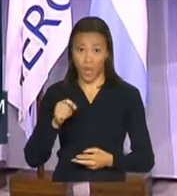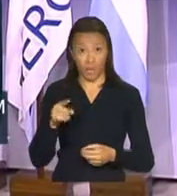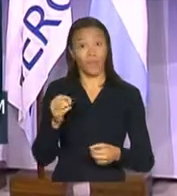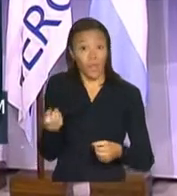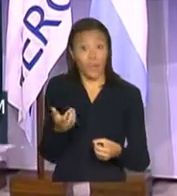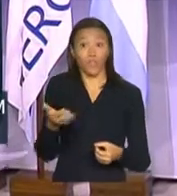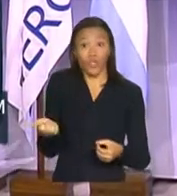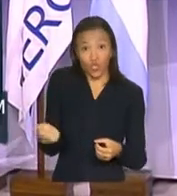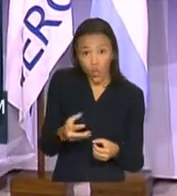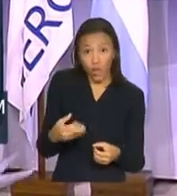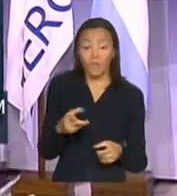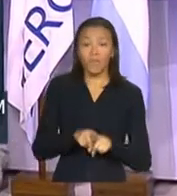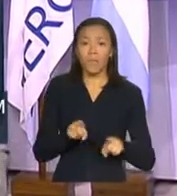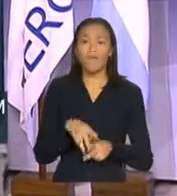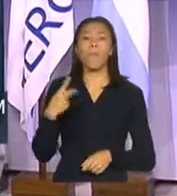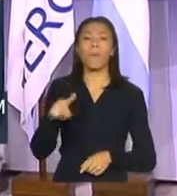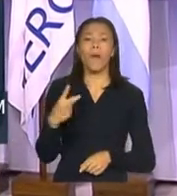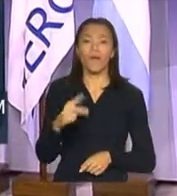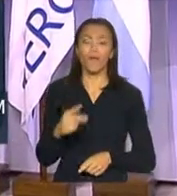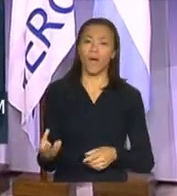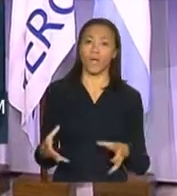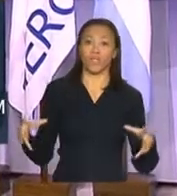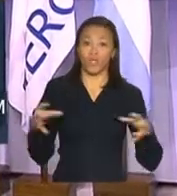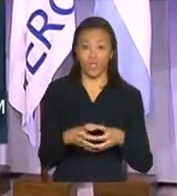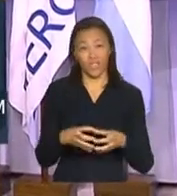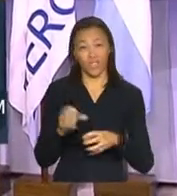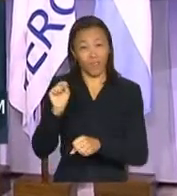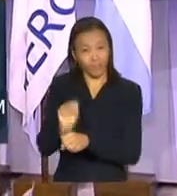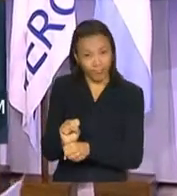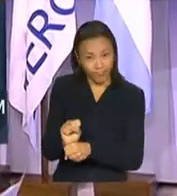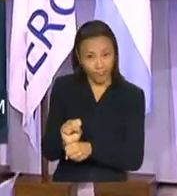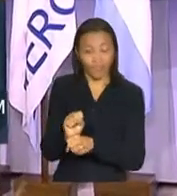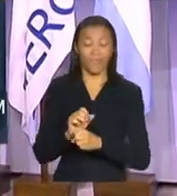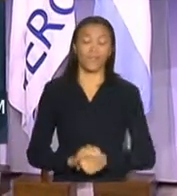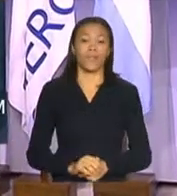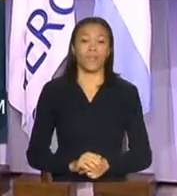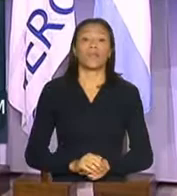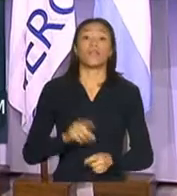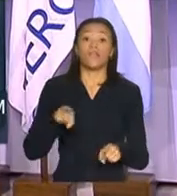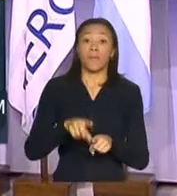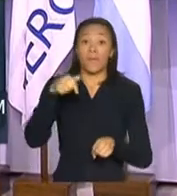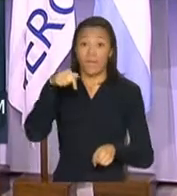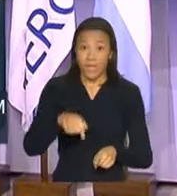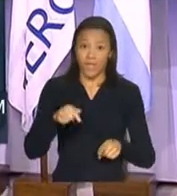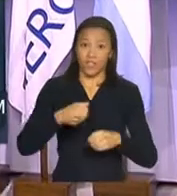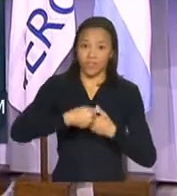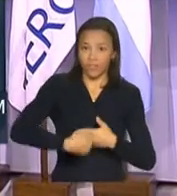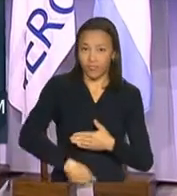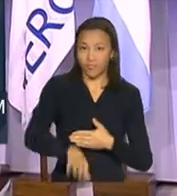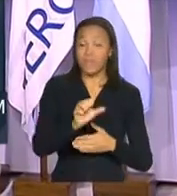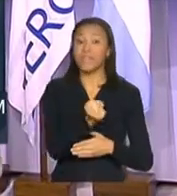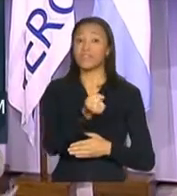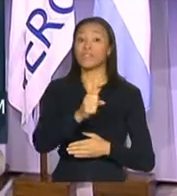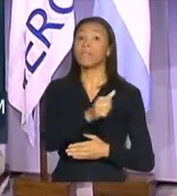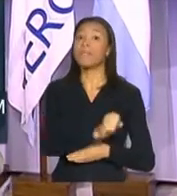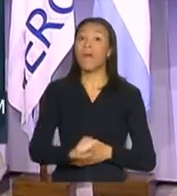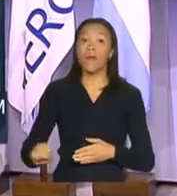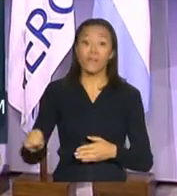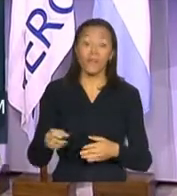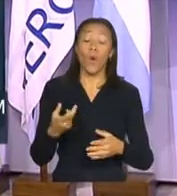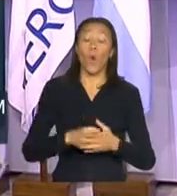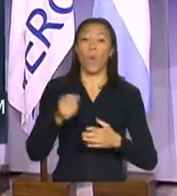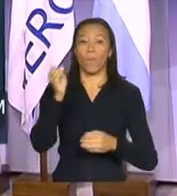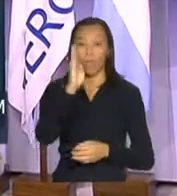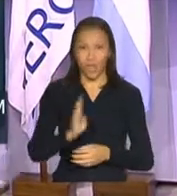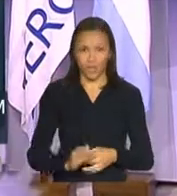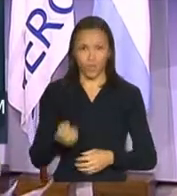mais recente, e o Paraguai, que está suspenso. A partir deste semestre, o Brasil passou a